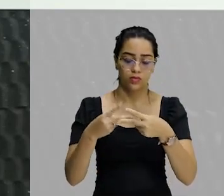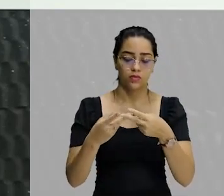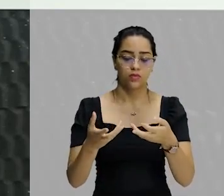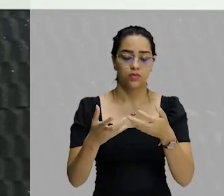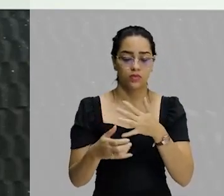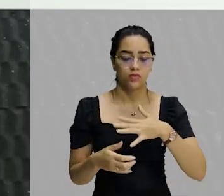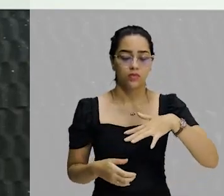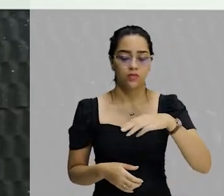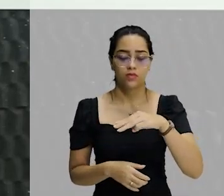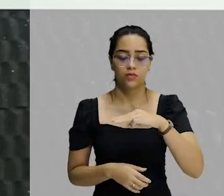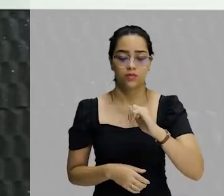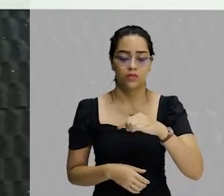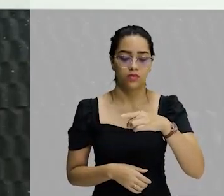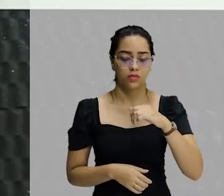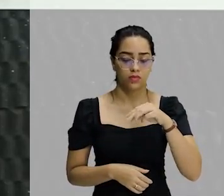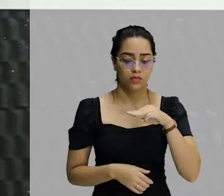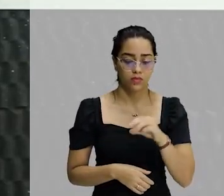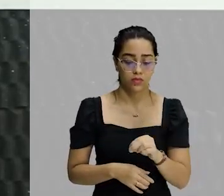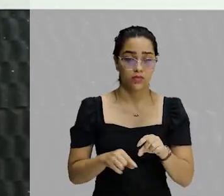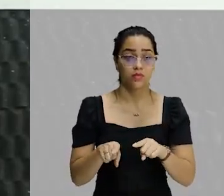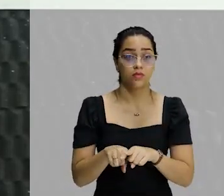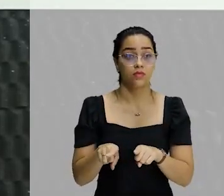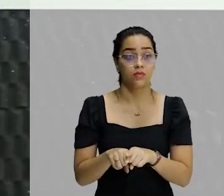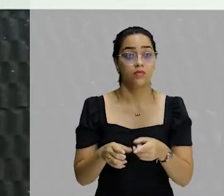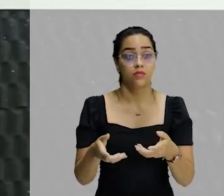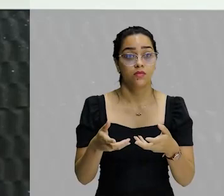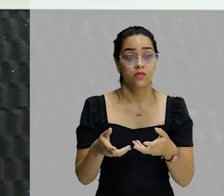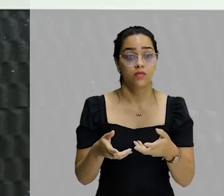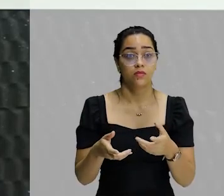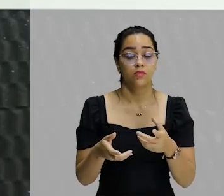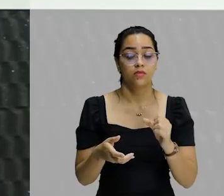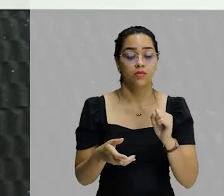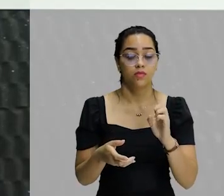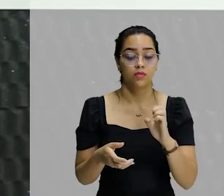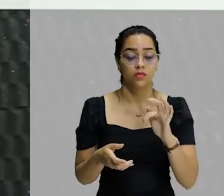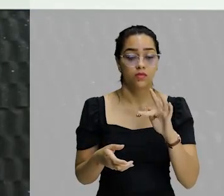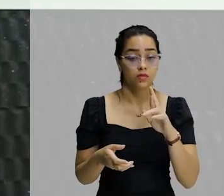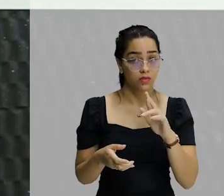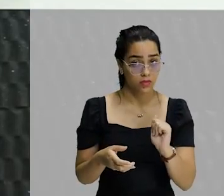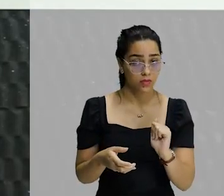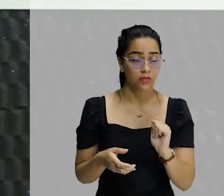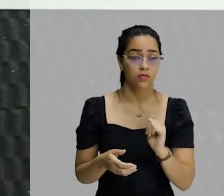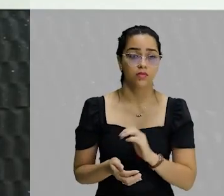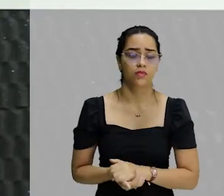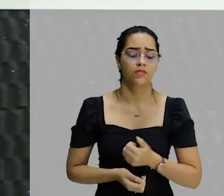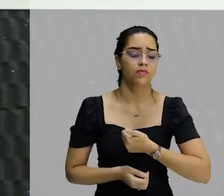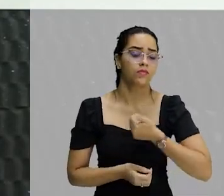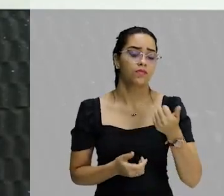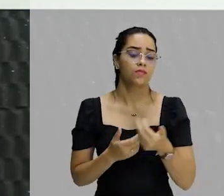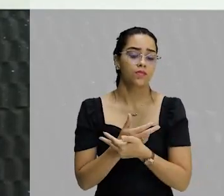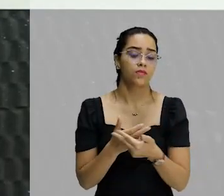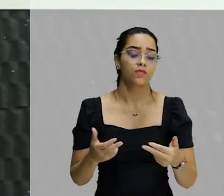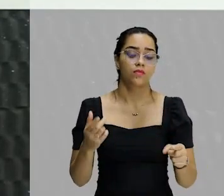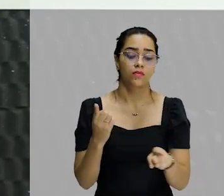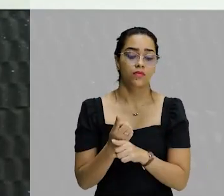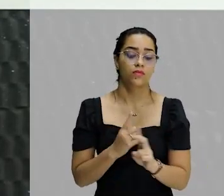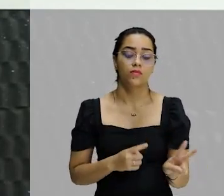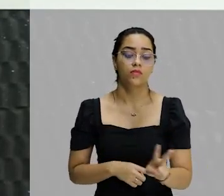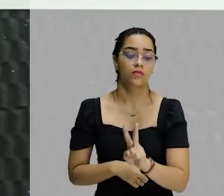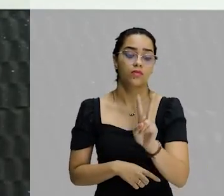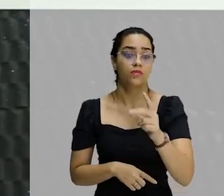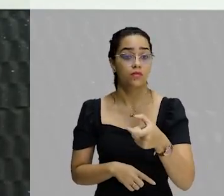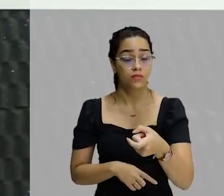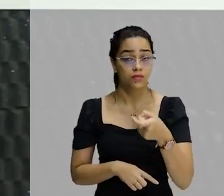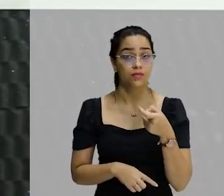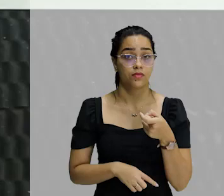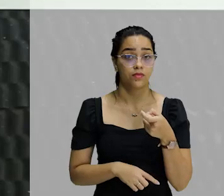círculo máximo e quer a área da superfície da esfera. Olha só, primeira coisa é encontrar esse valor de x. Ó,